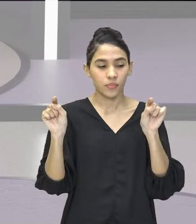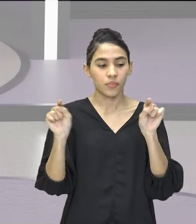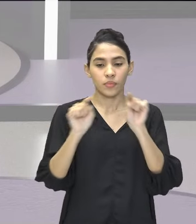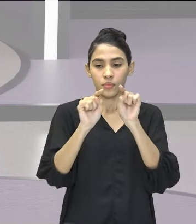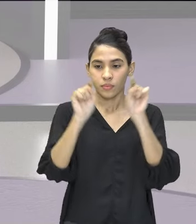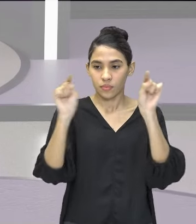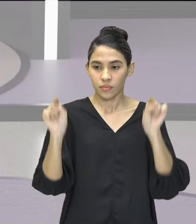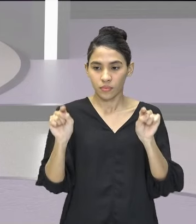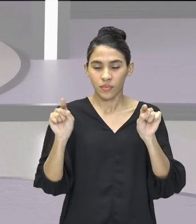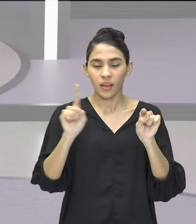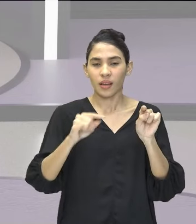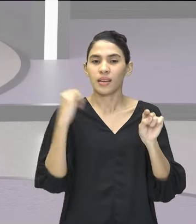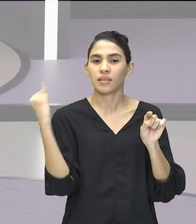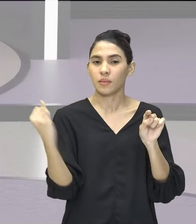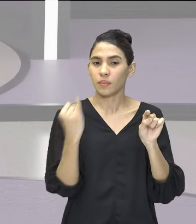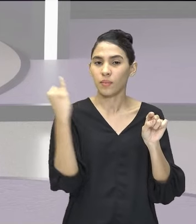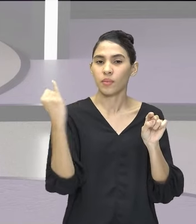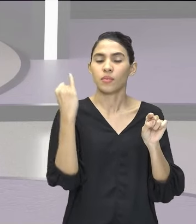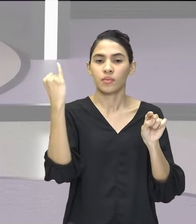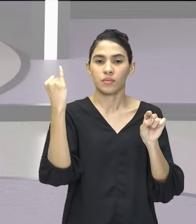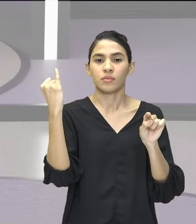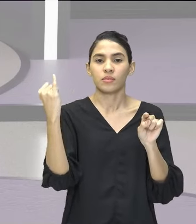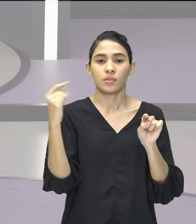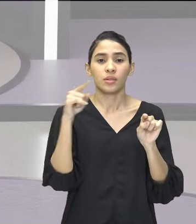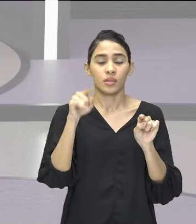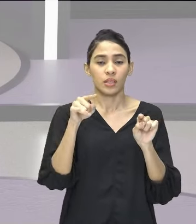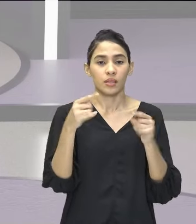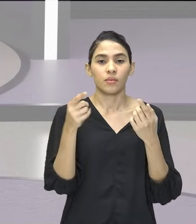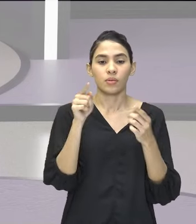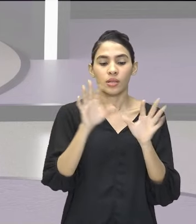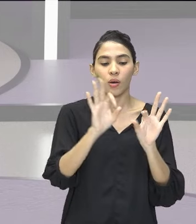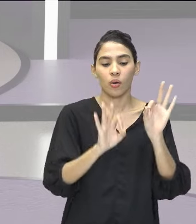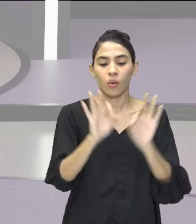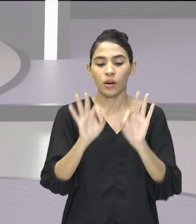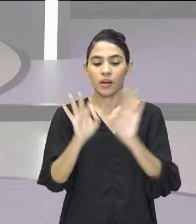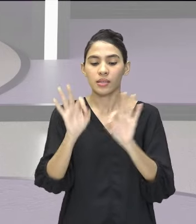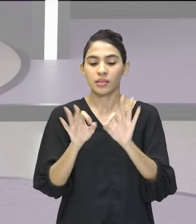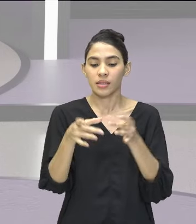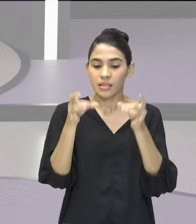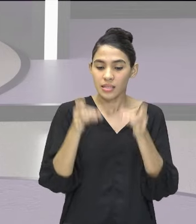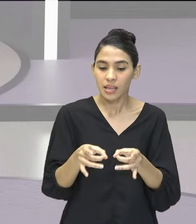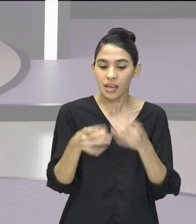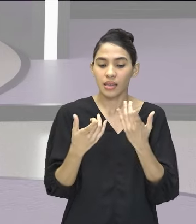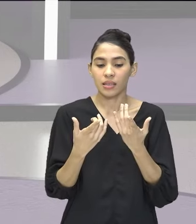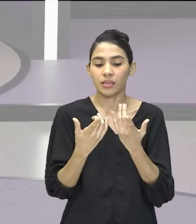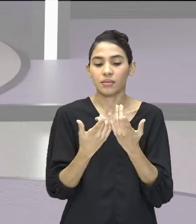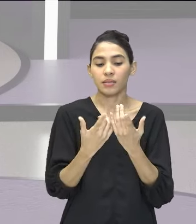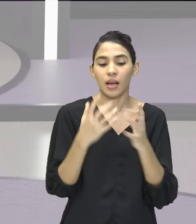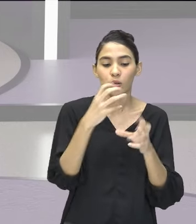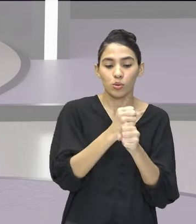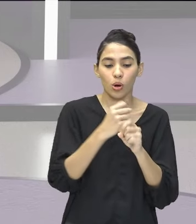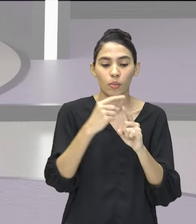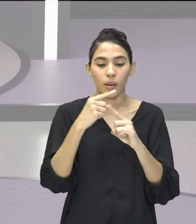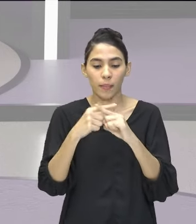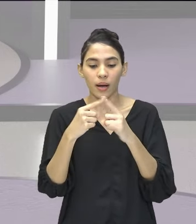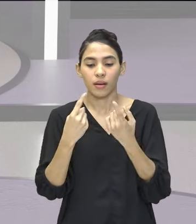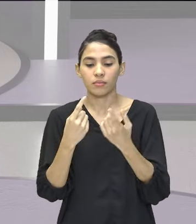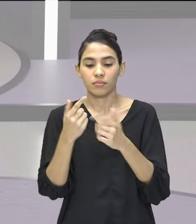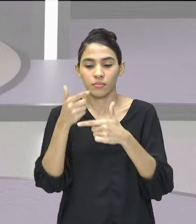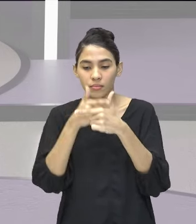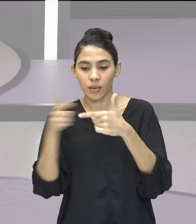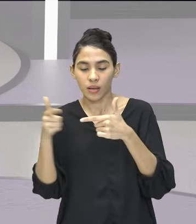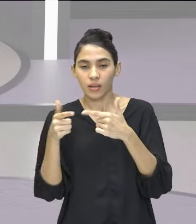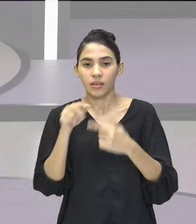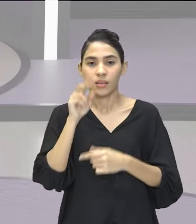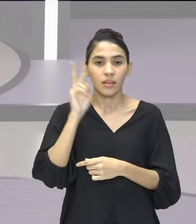é de fundamental importância para que a ordem correta das operações seja mantida. Lembra quando